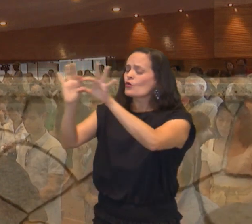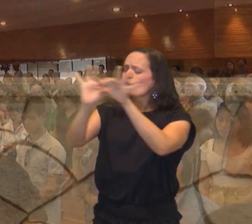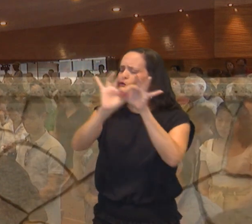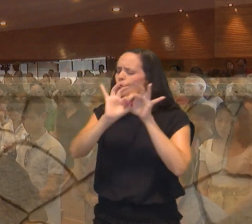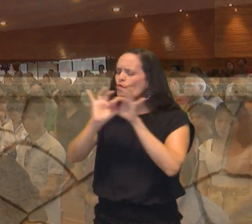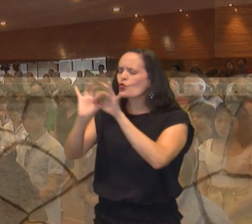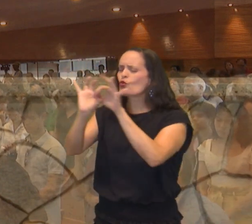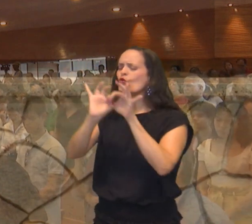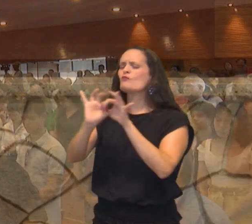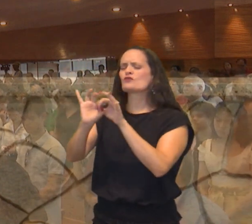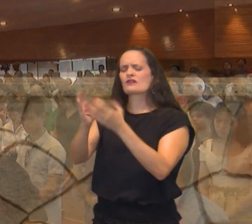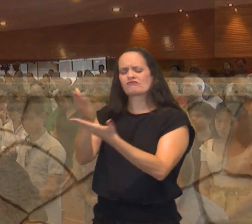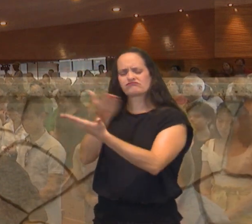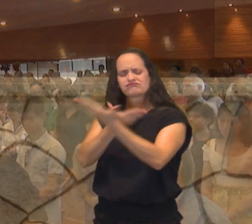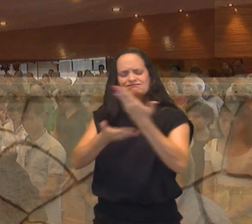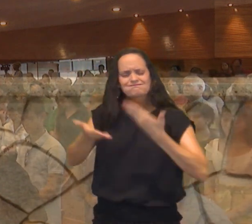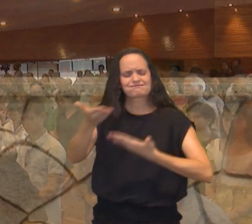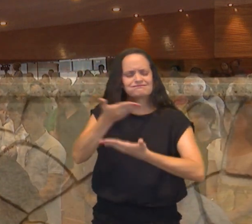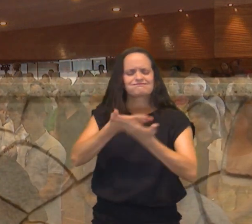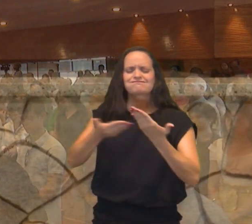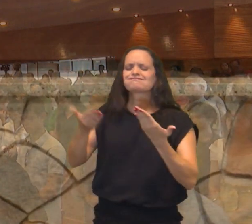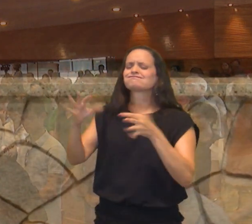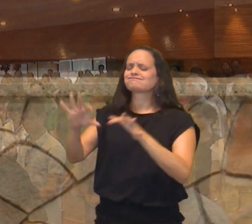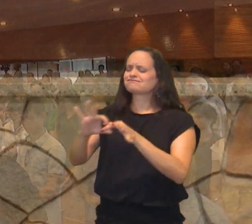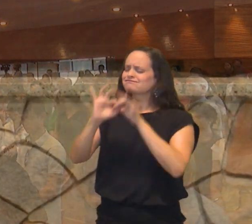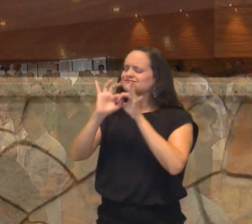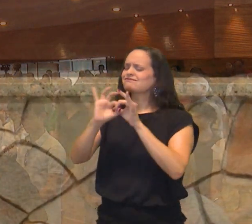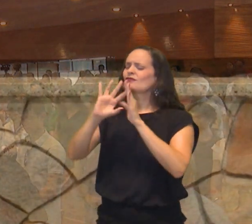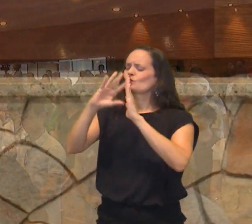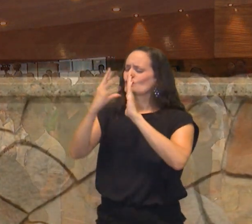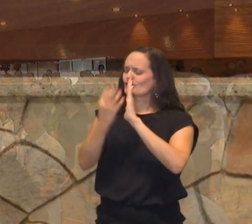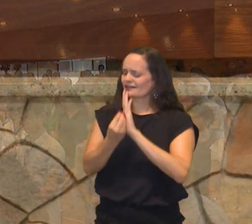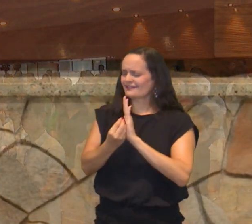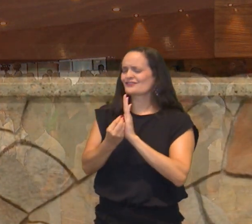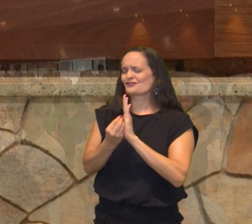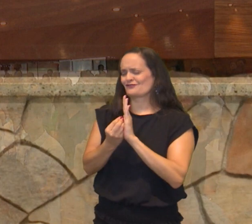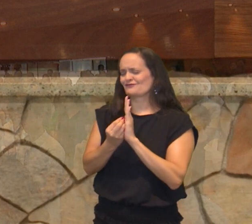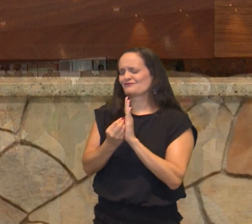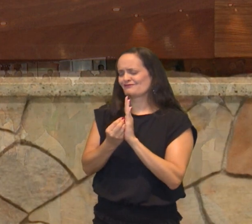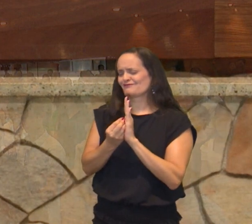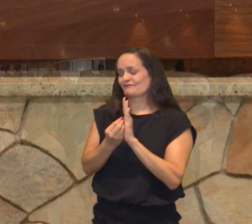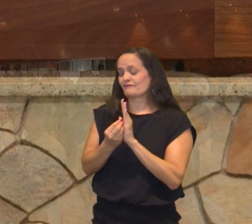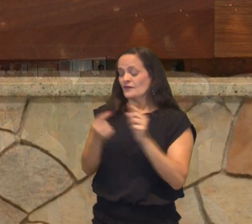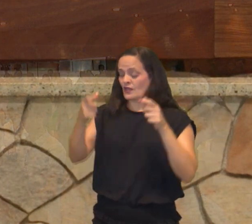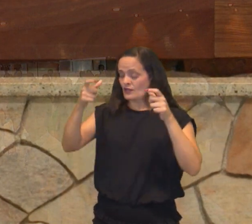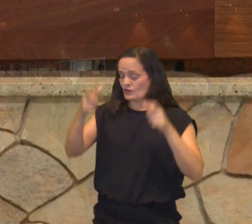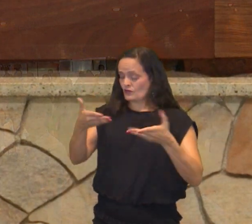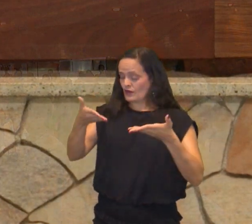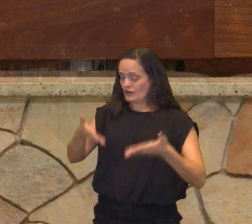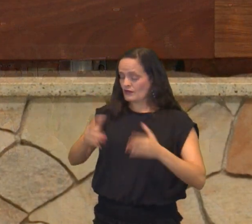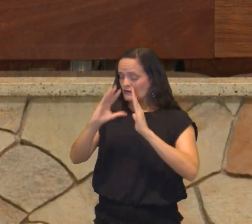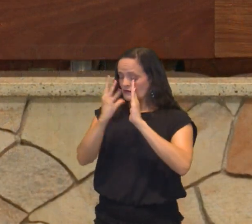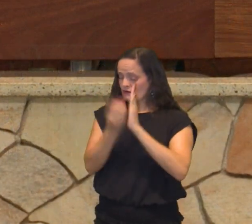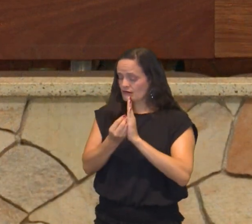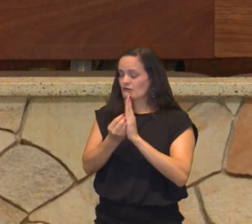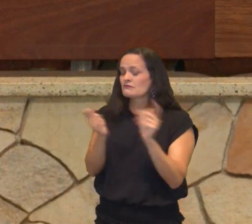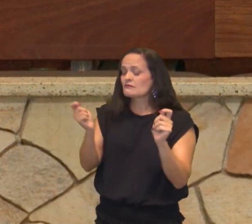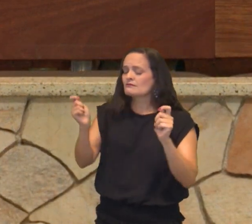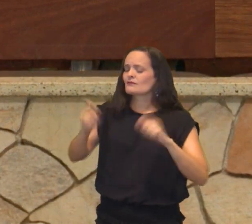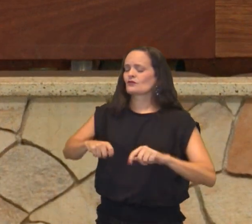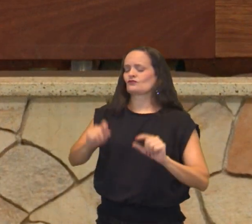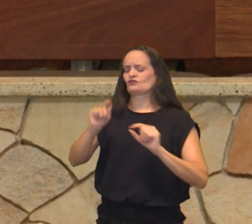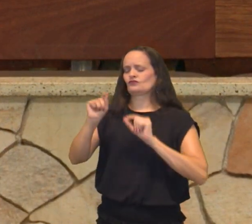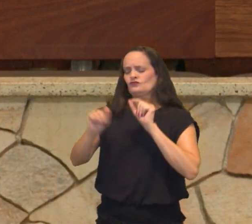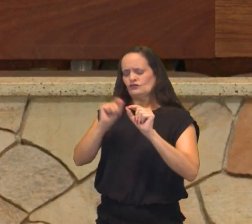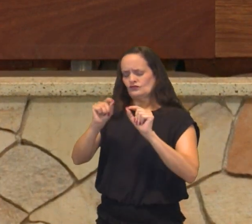Deus, com os demais irmãos aqui na Tua casa, na Tua igreja, Senhor. Que este lugar, Senhor, seja mais uma